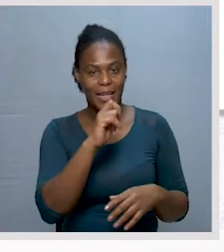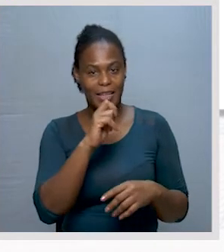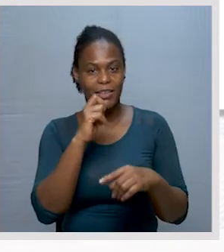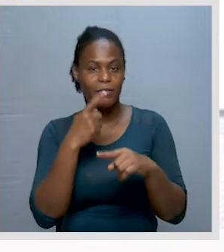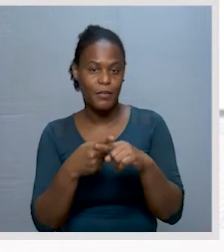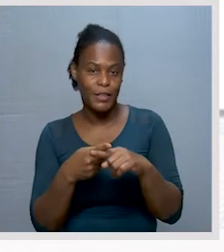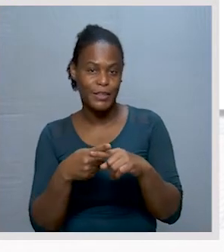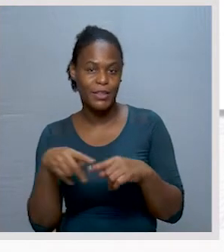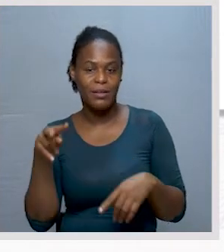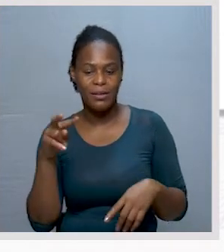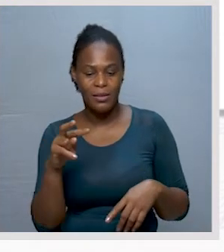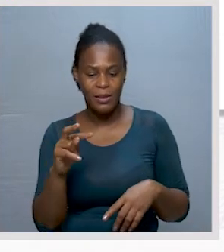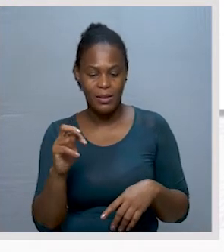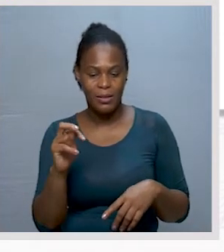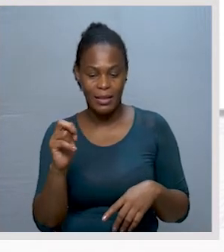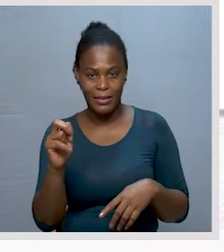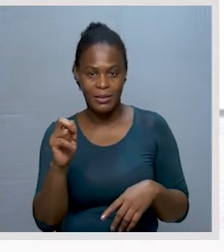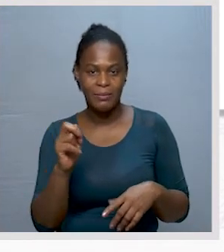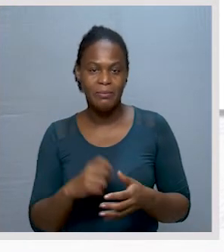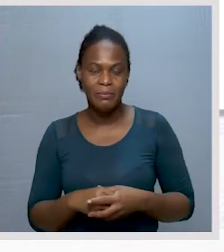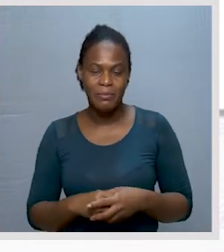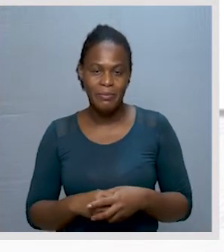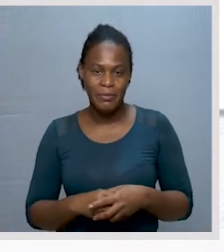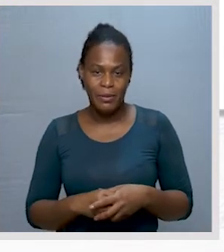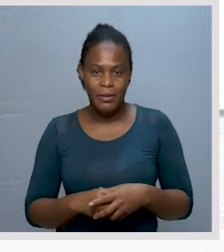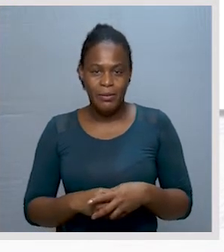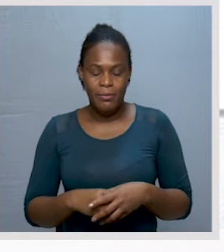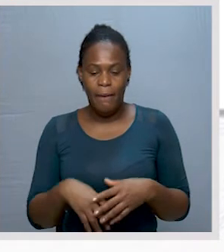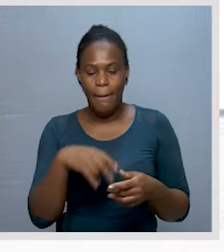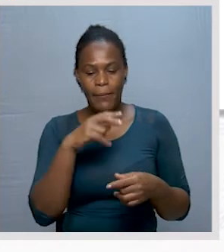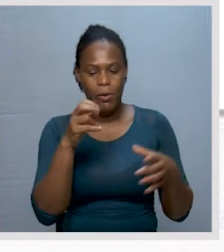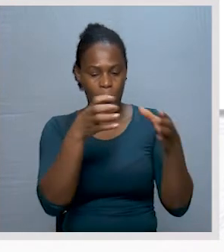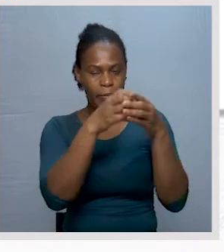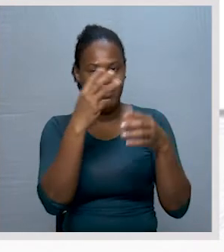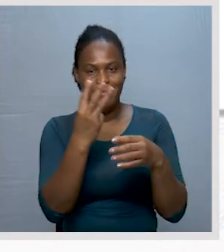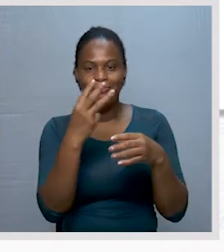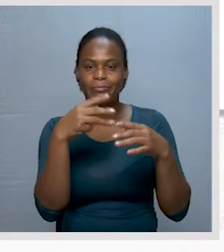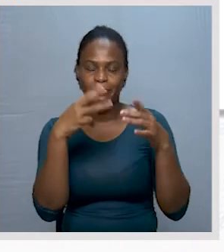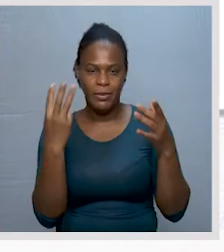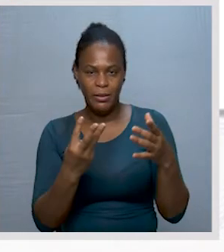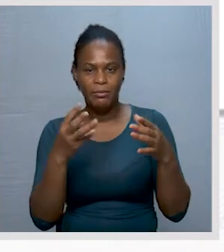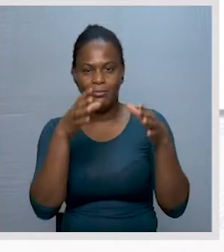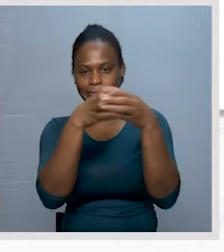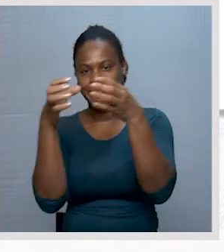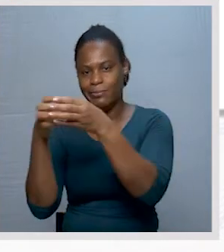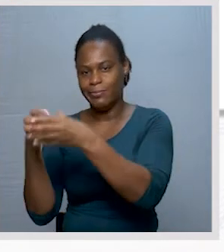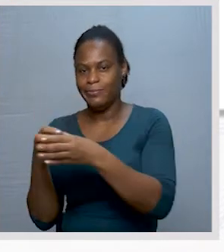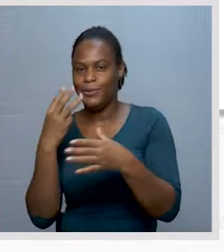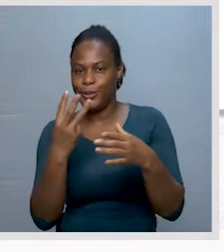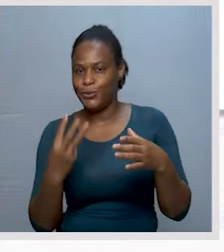3 vezes 2, vezes 3, melhor dizendo, 3 grupos de 3. E,